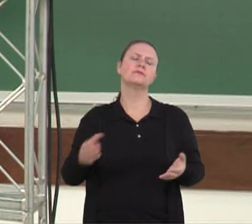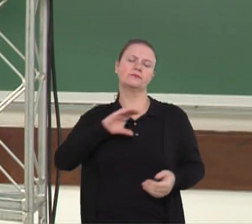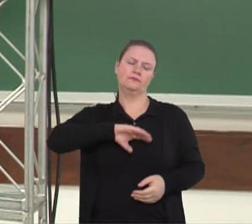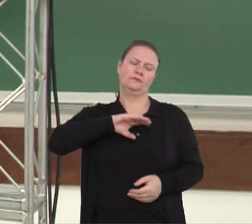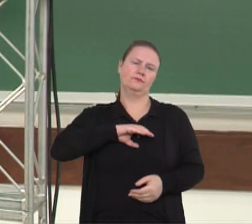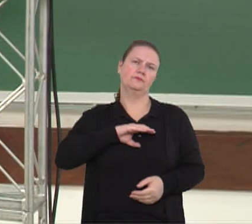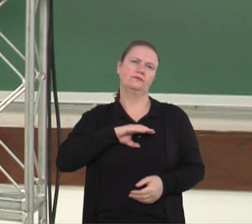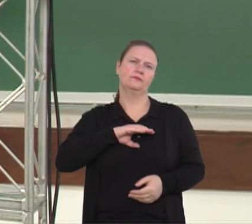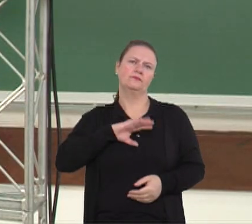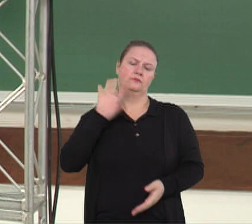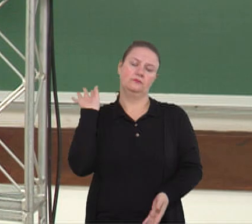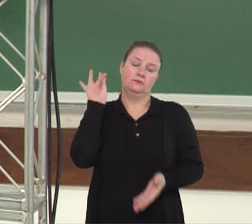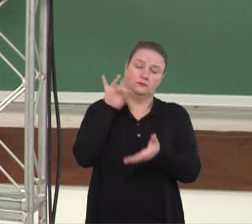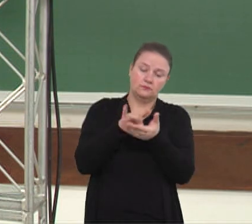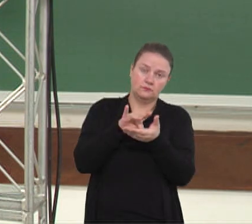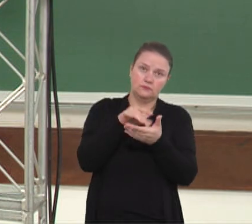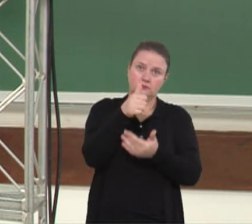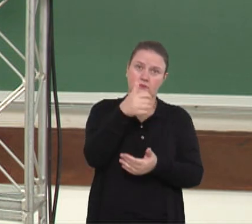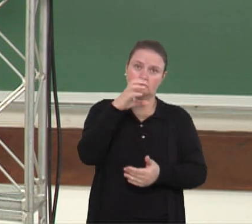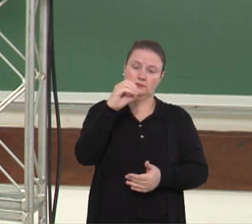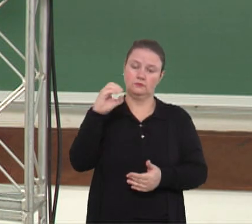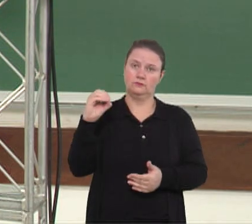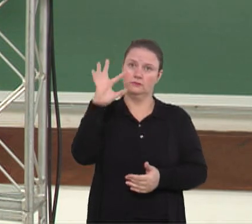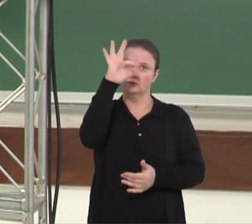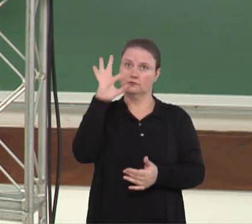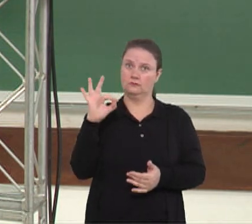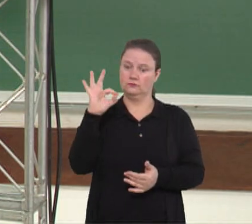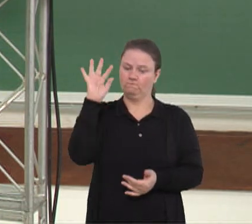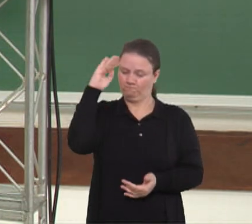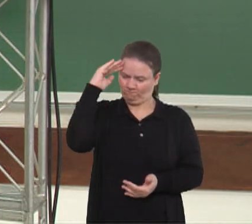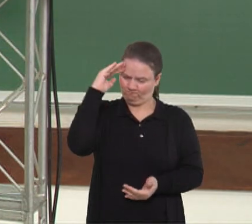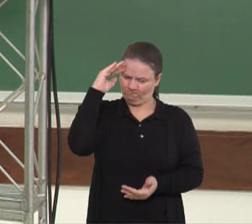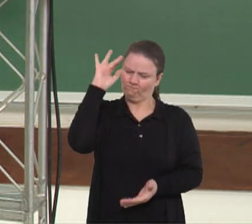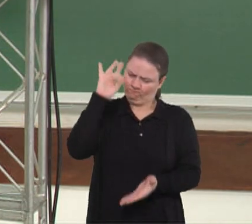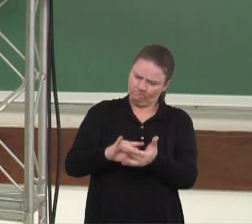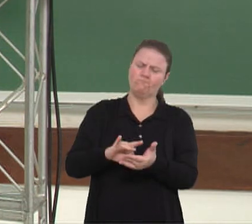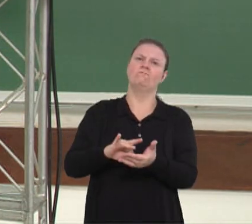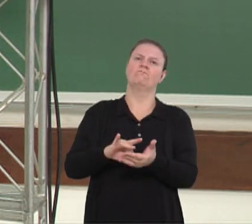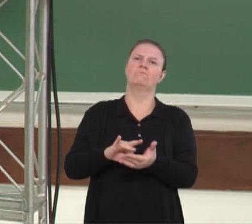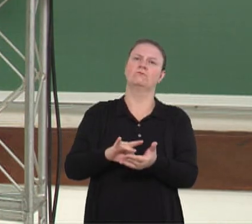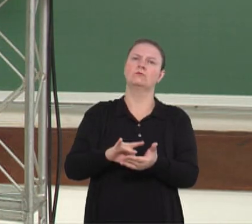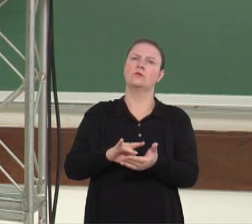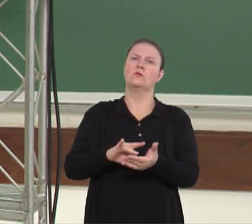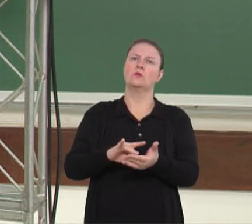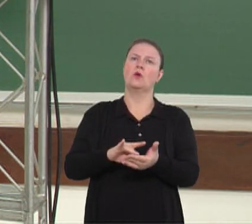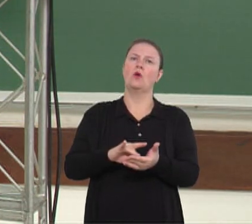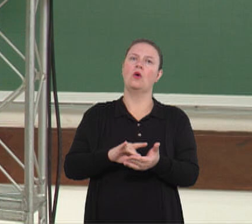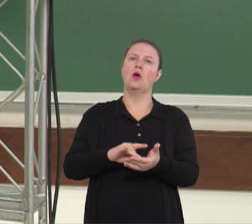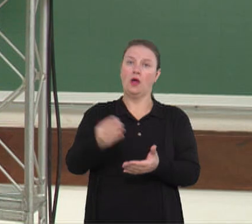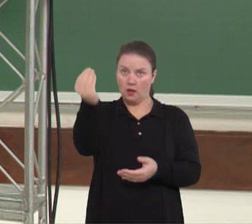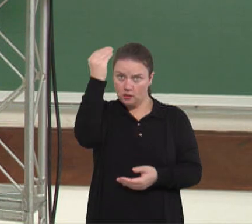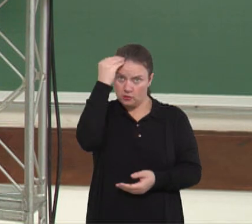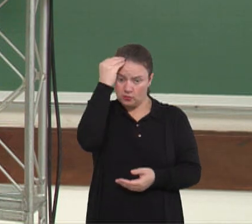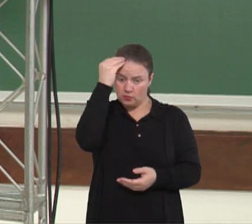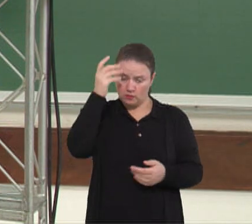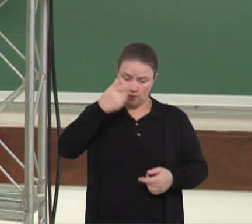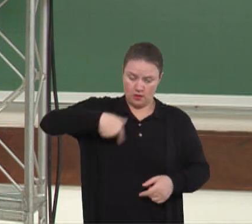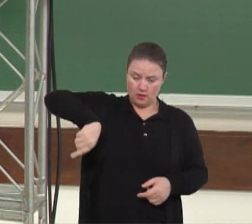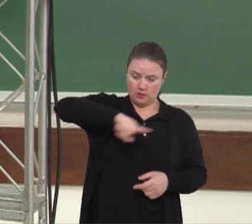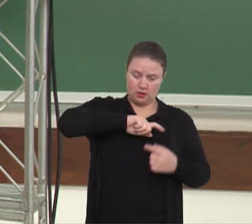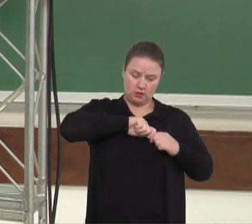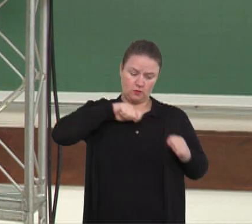acaso lá confirma com sem por cento de certeza e esta de que o fato dela está mais gorda é a culpa da toalha